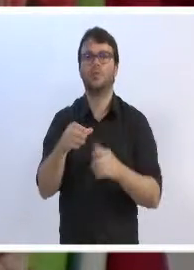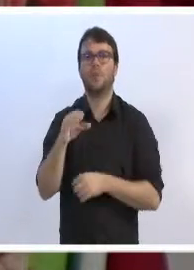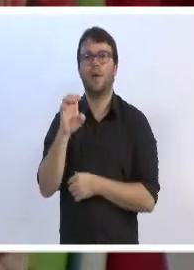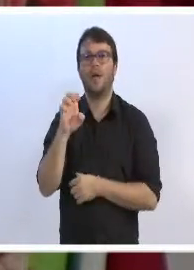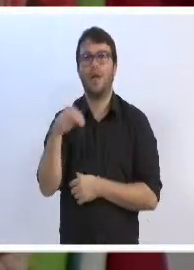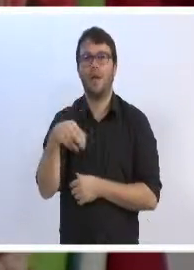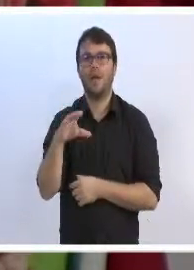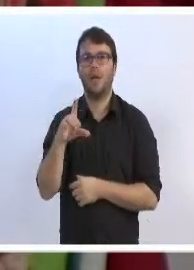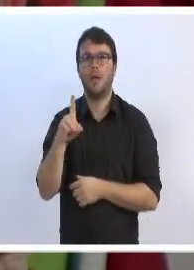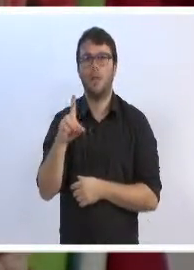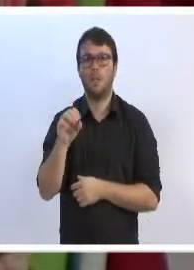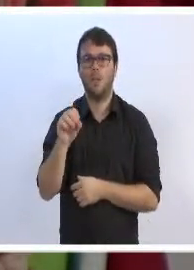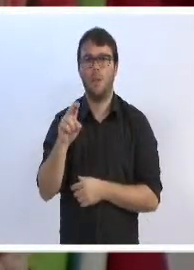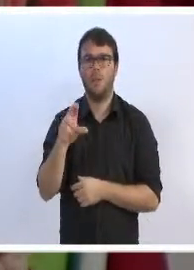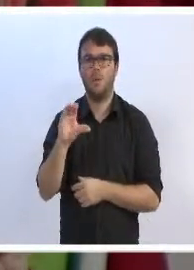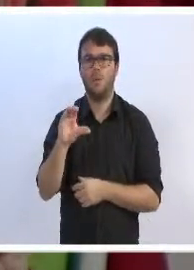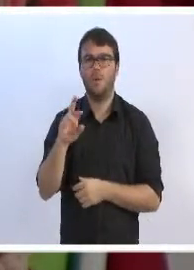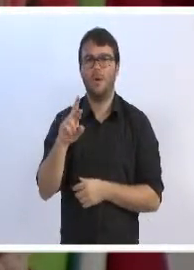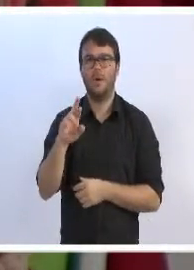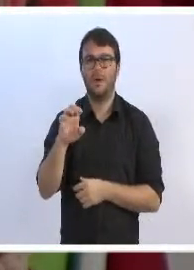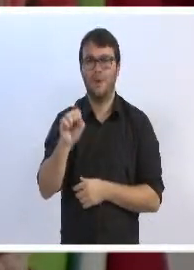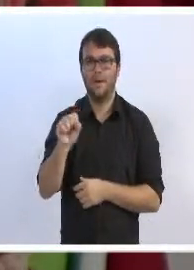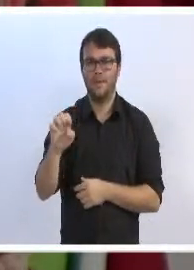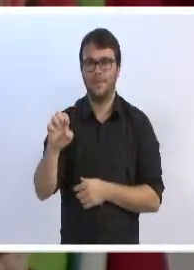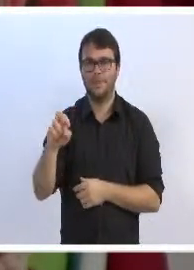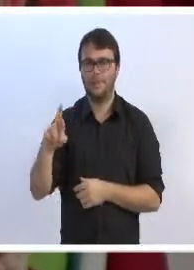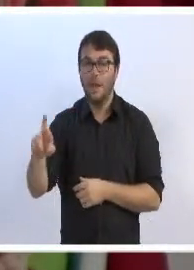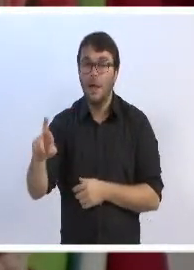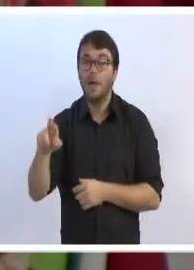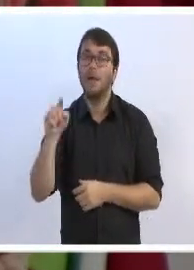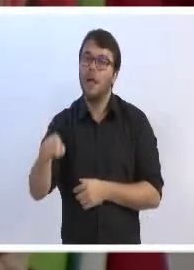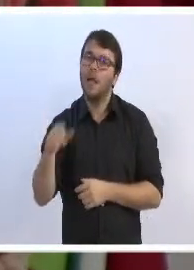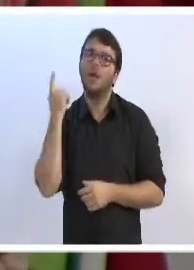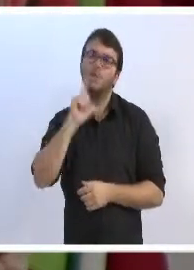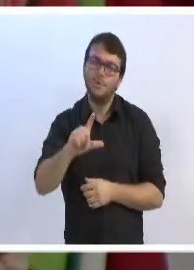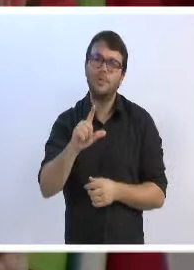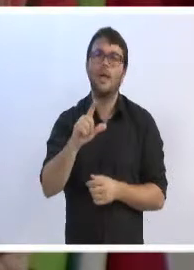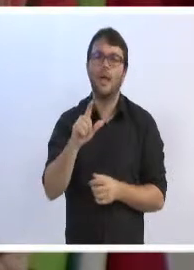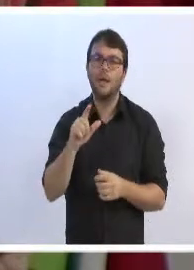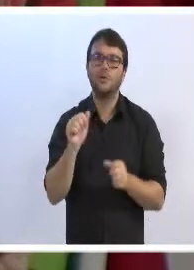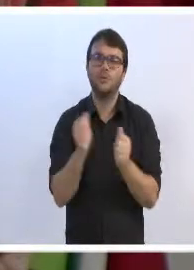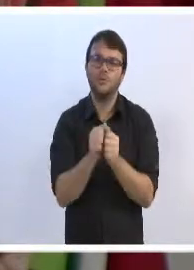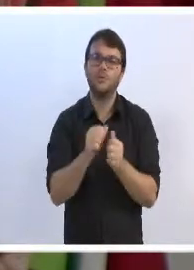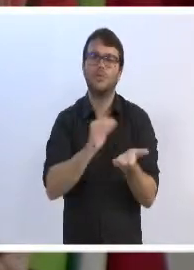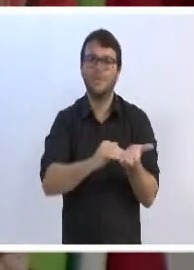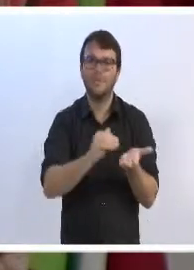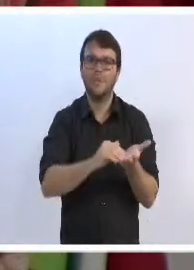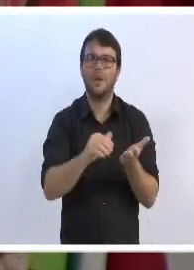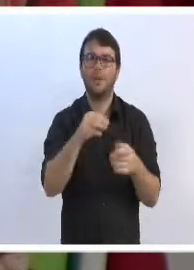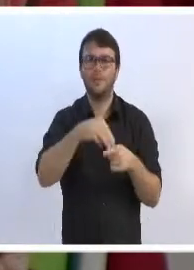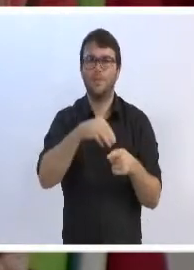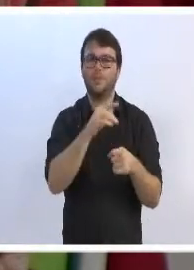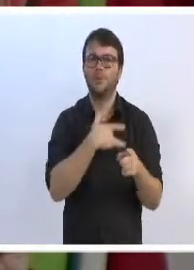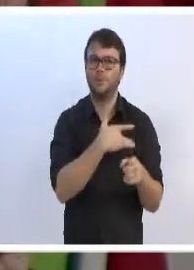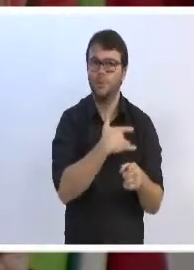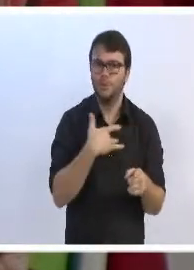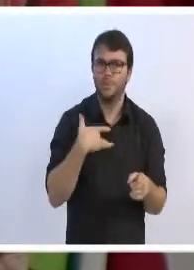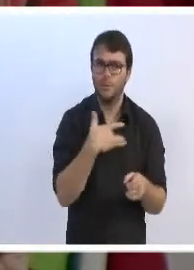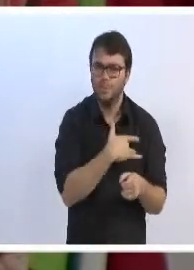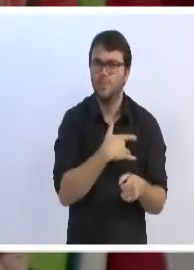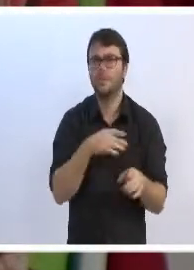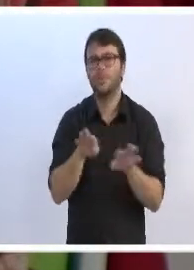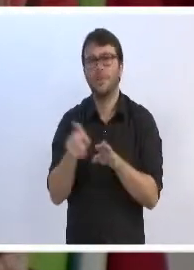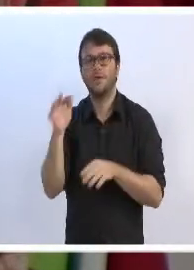dá apoio a esses pacientes de parceria junto com a secretaria municipal de saúde a furb atua